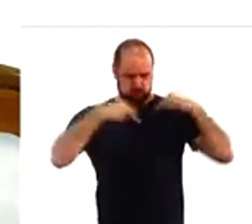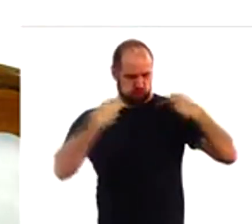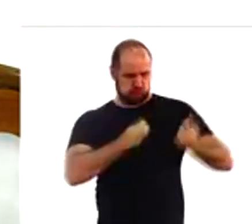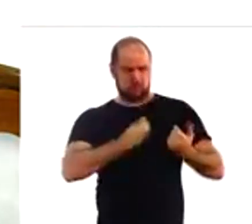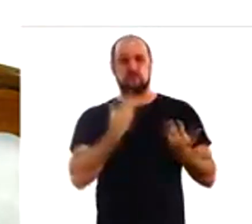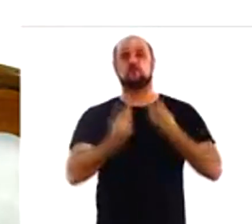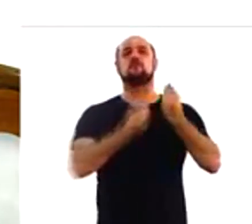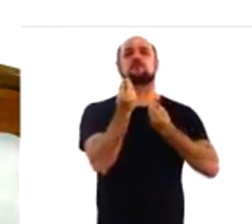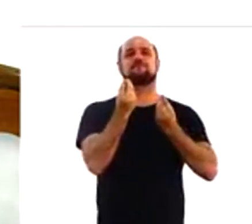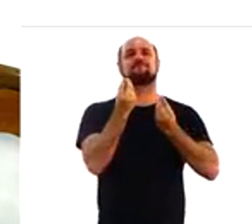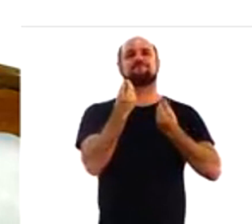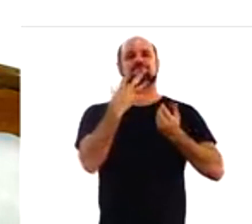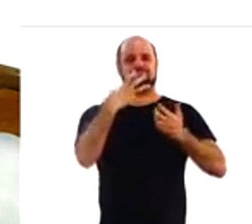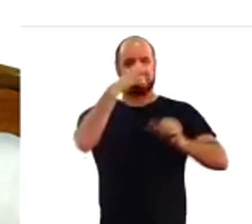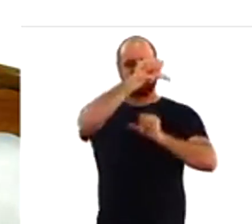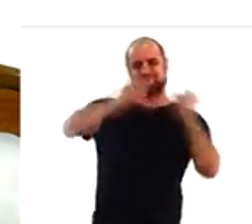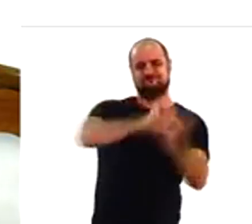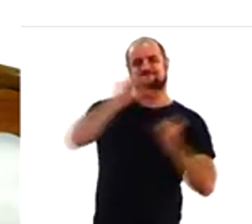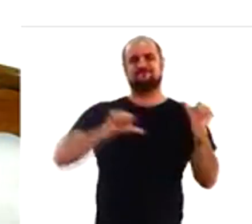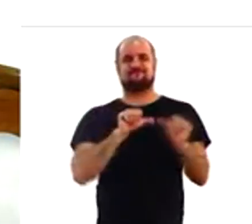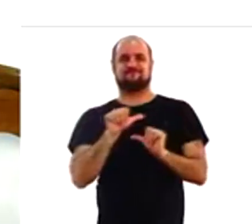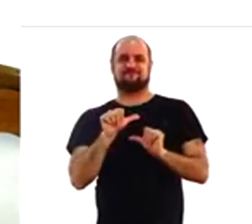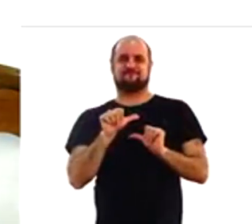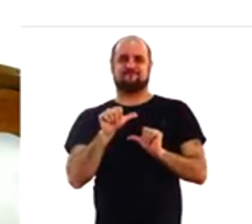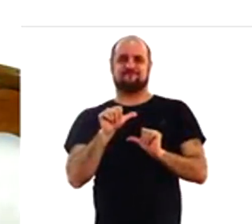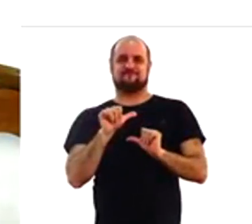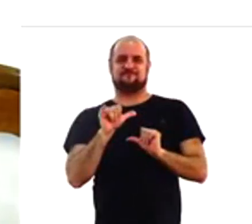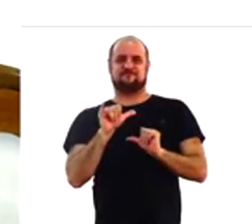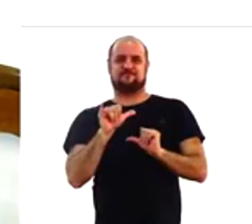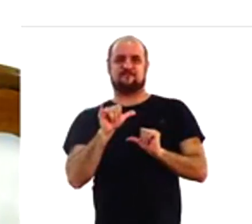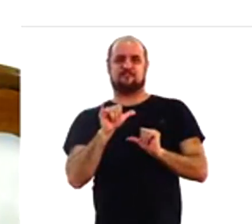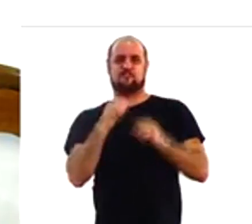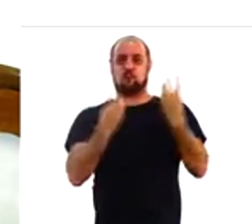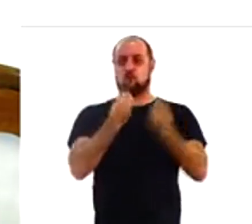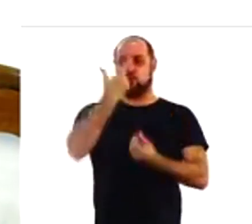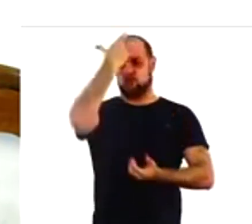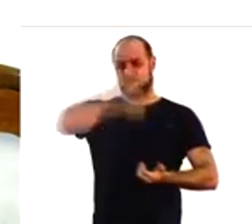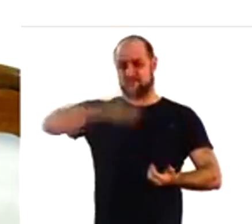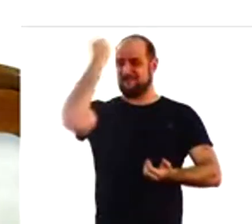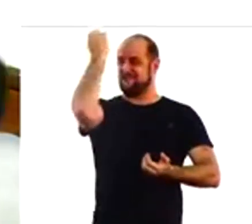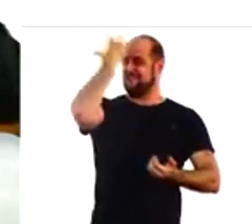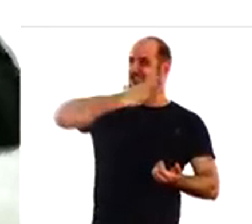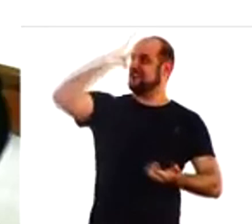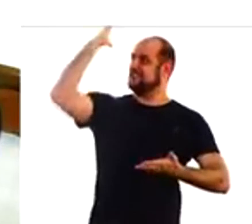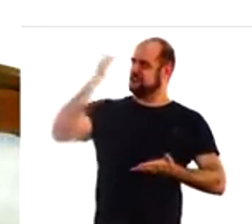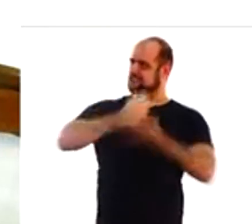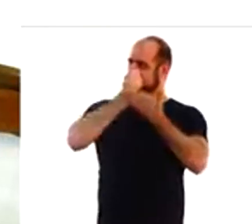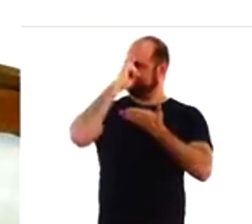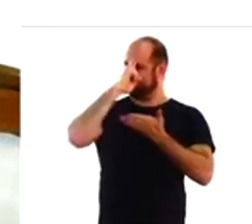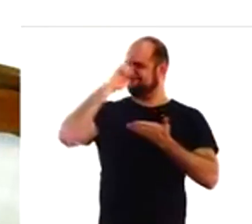Na transformação. No efeito moral da graça salvadora